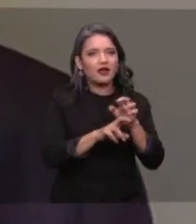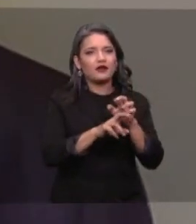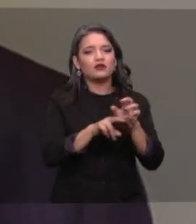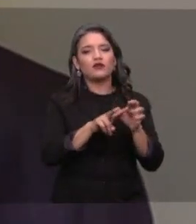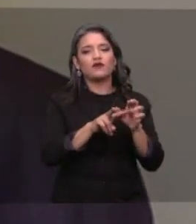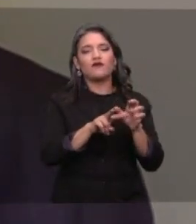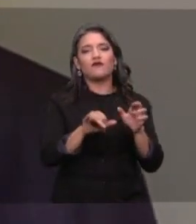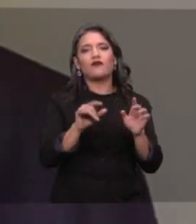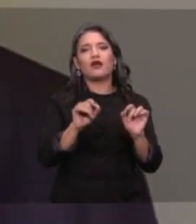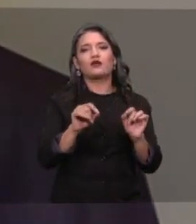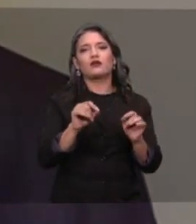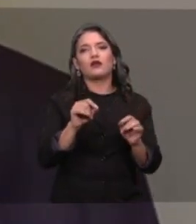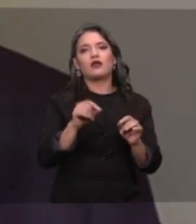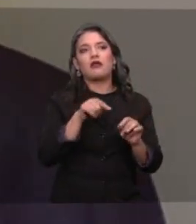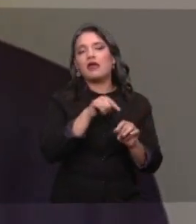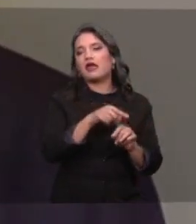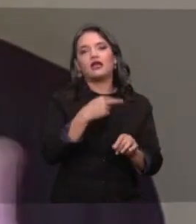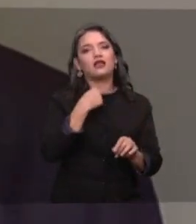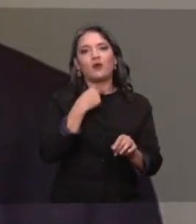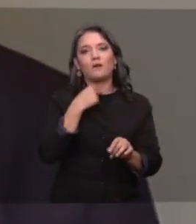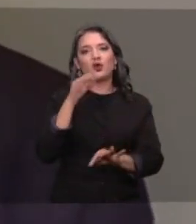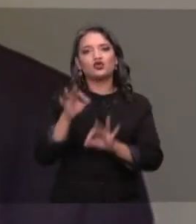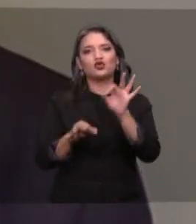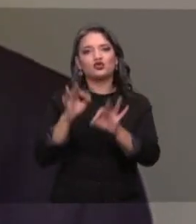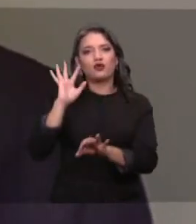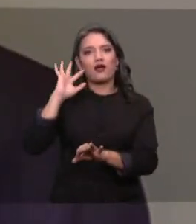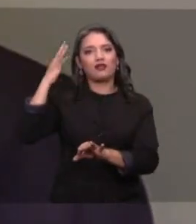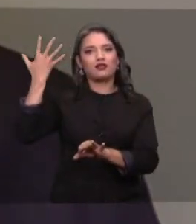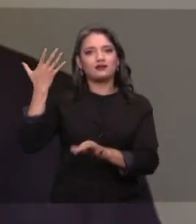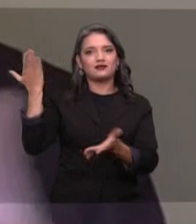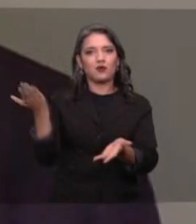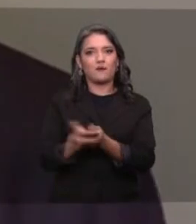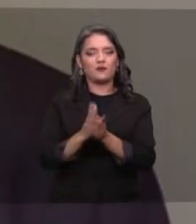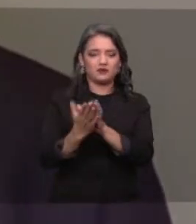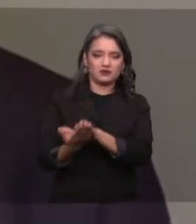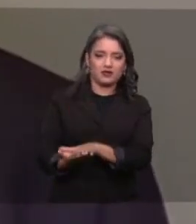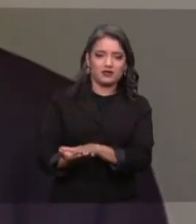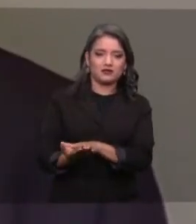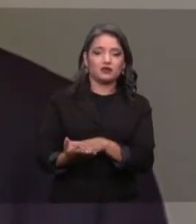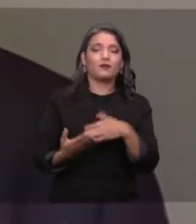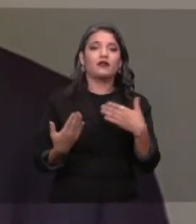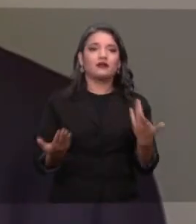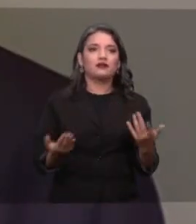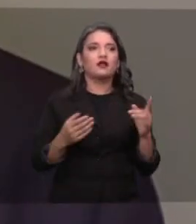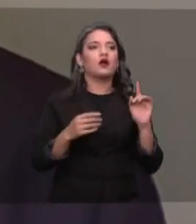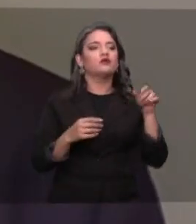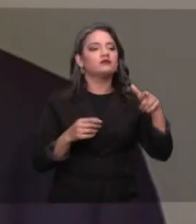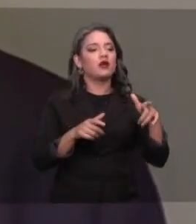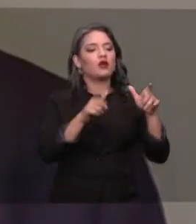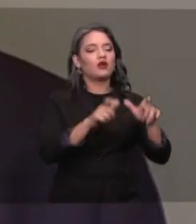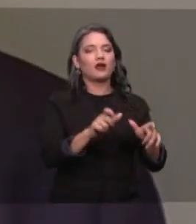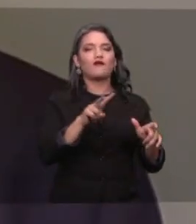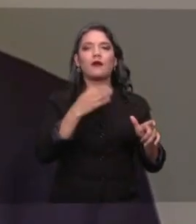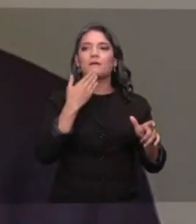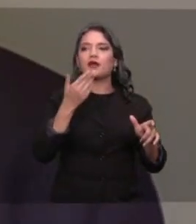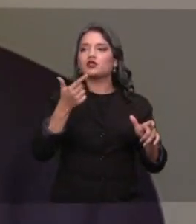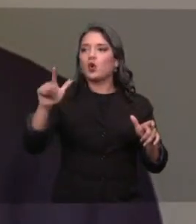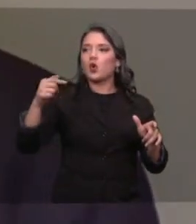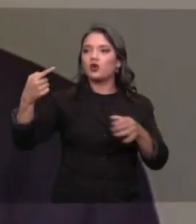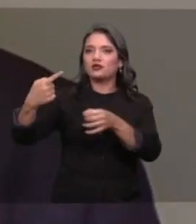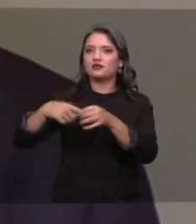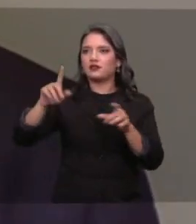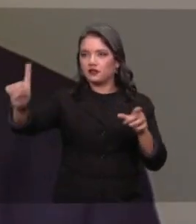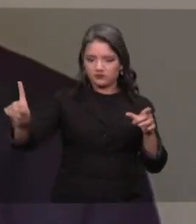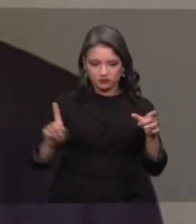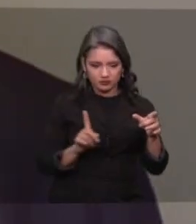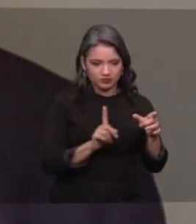ficará automaticamente impedido de jurisdicionar no processo, impondo-se o deslocamento de outro magistrado de